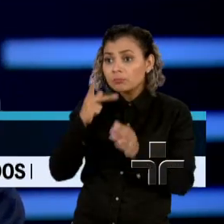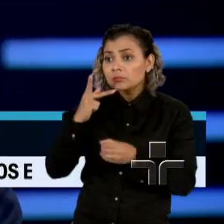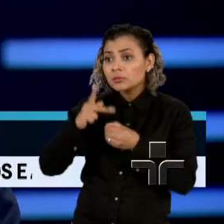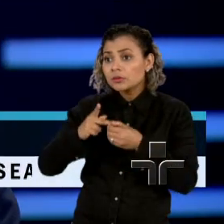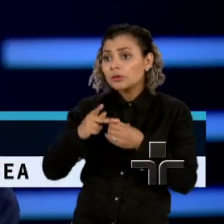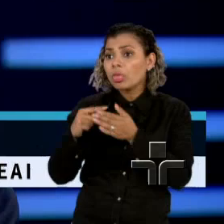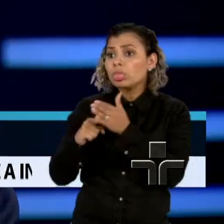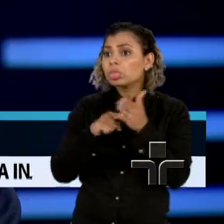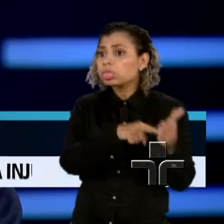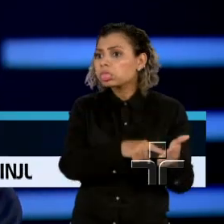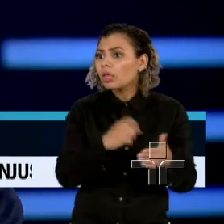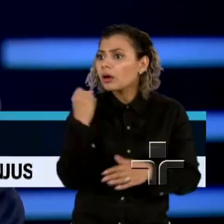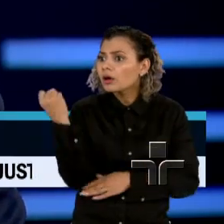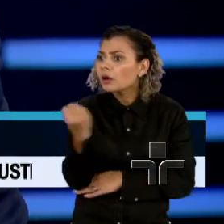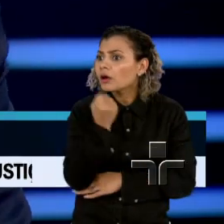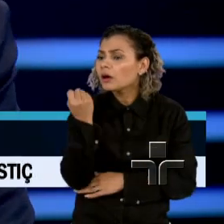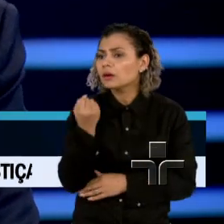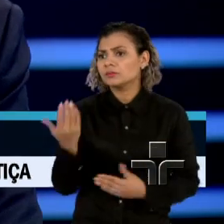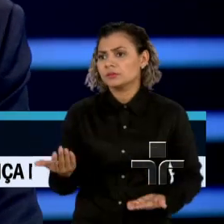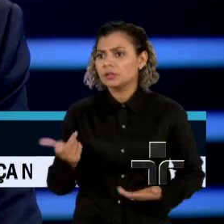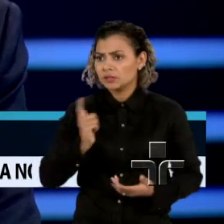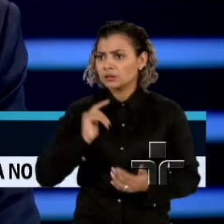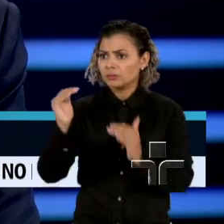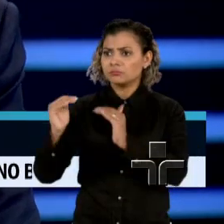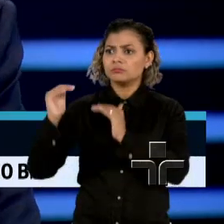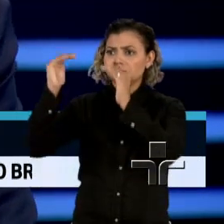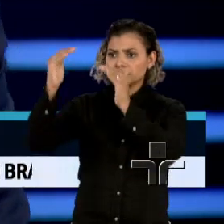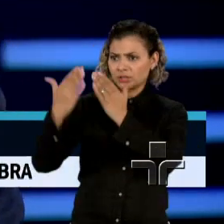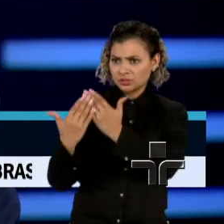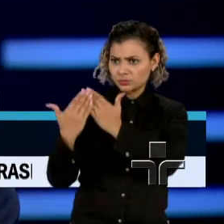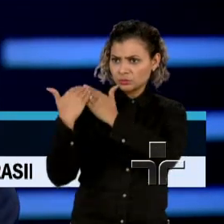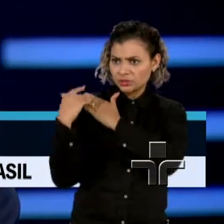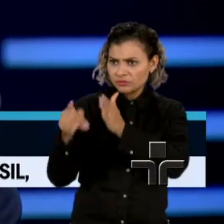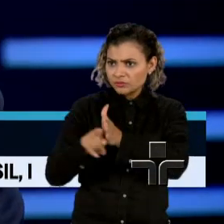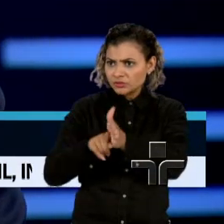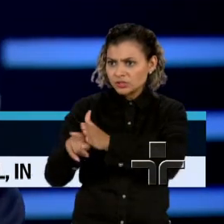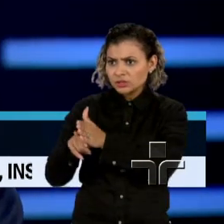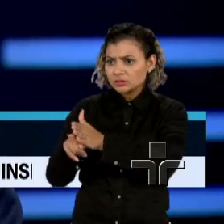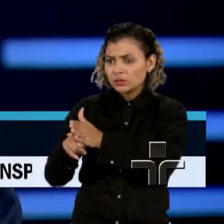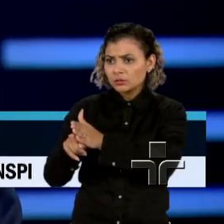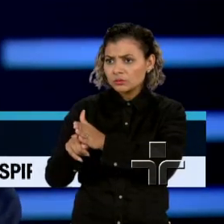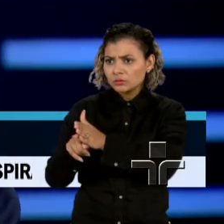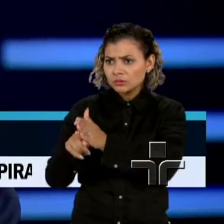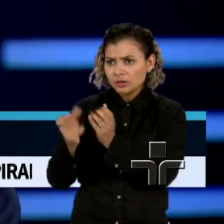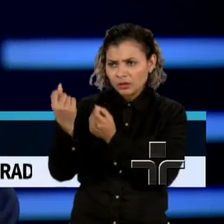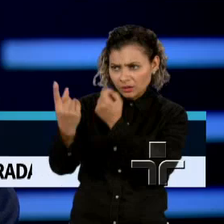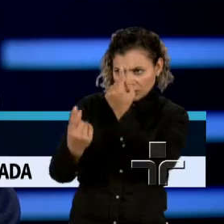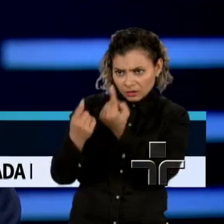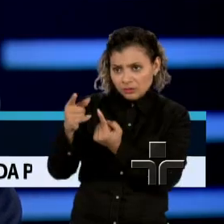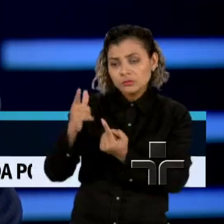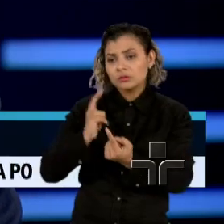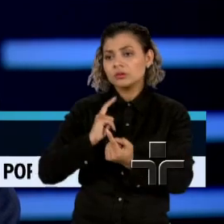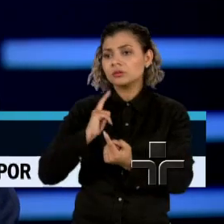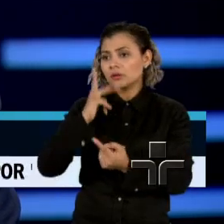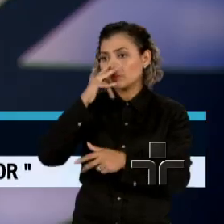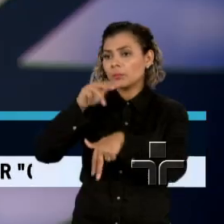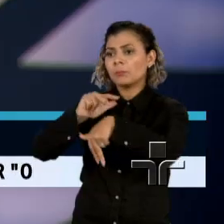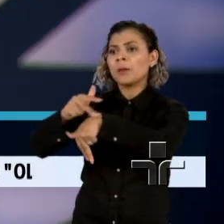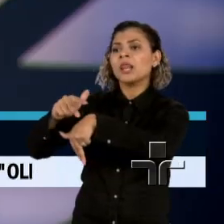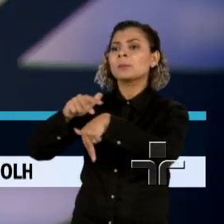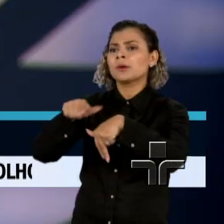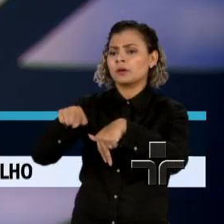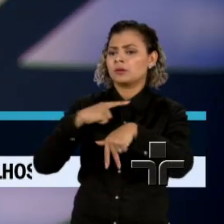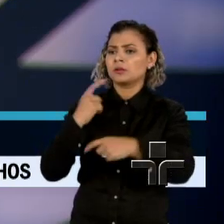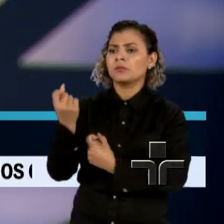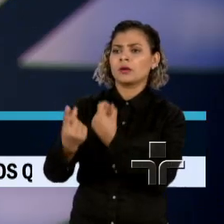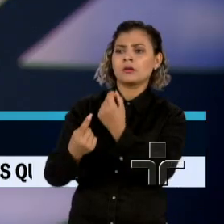essa denúncia gravíssima de que as autoridades responsáveis por essa investigação foram manipuladas por pessoas,